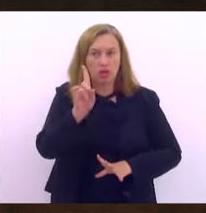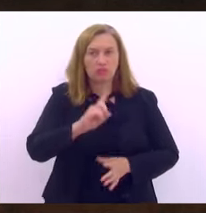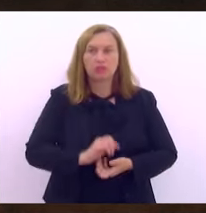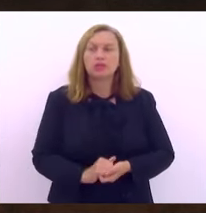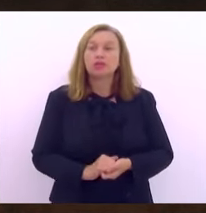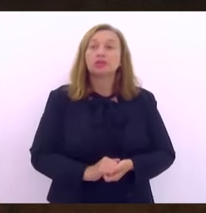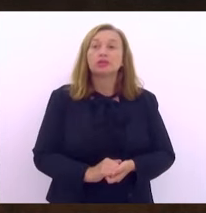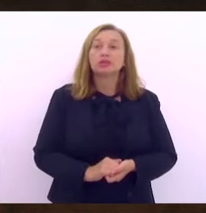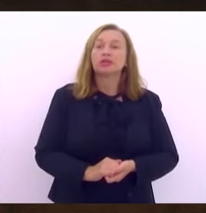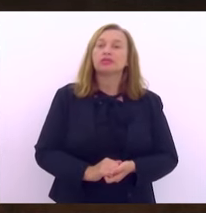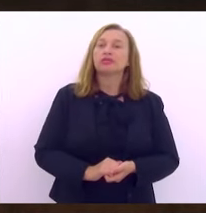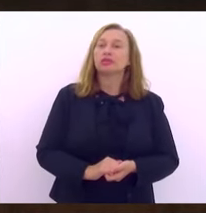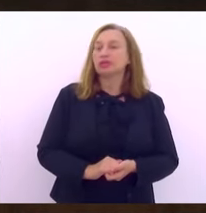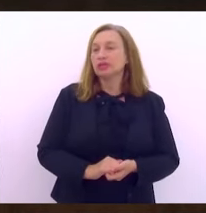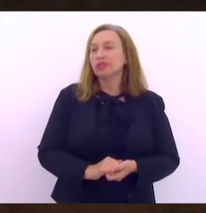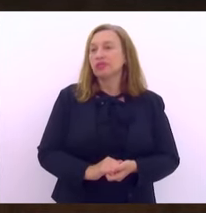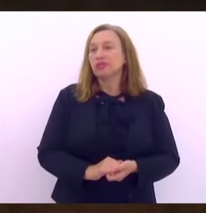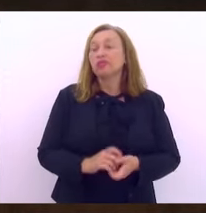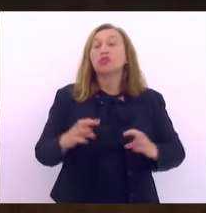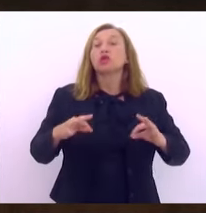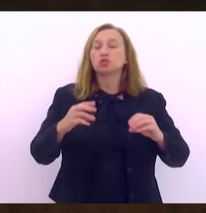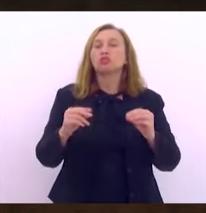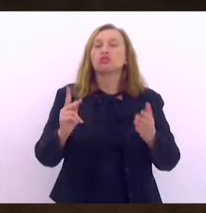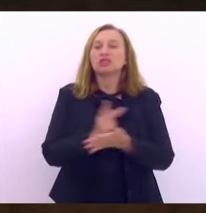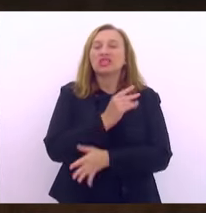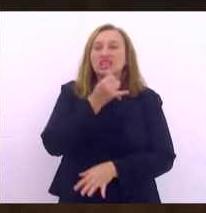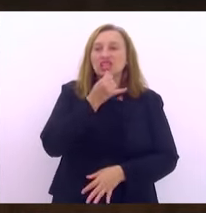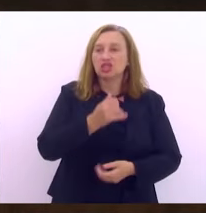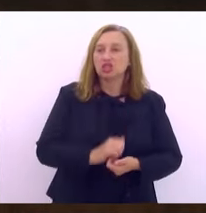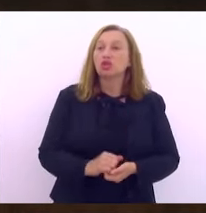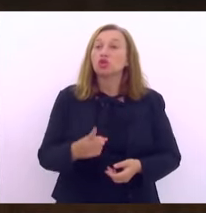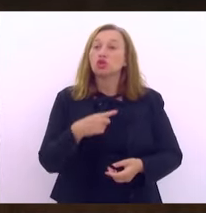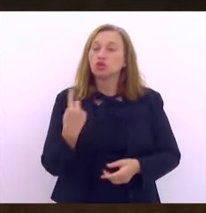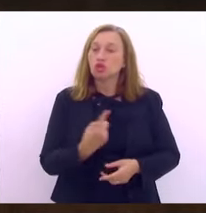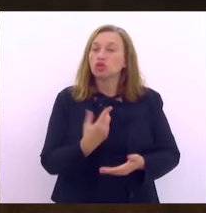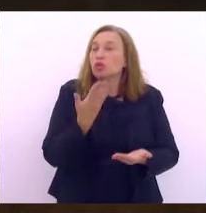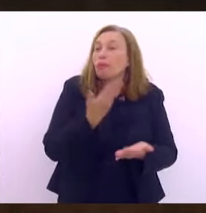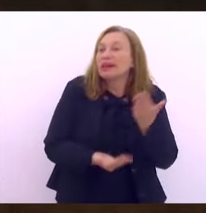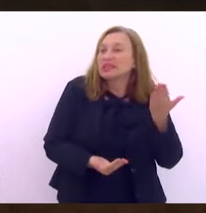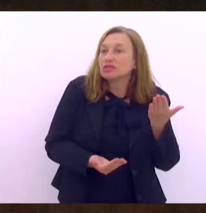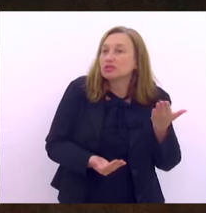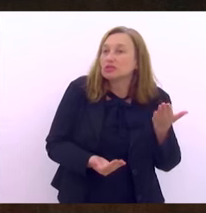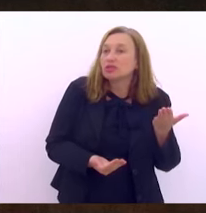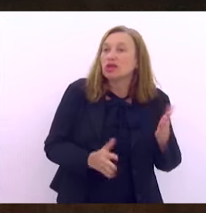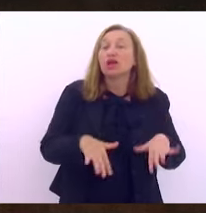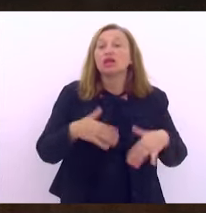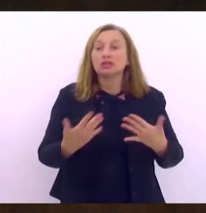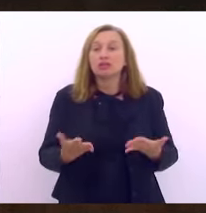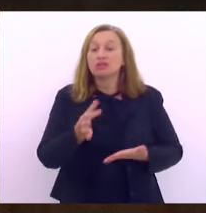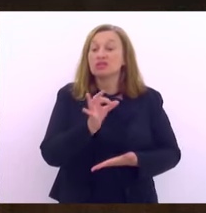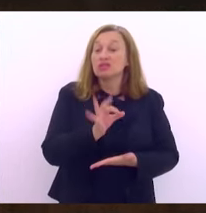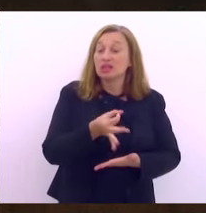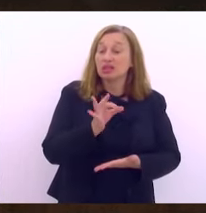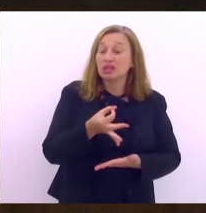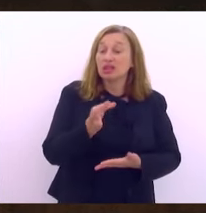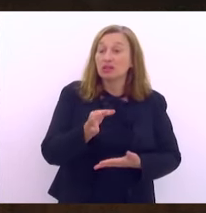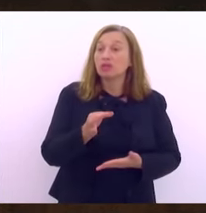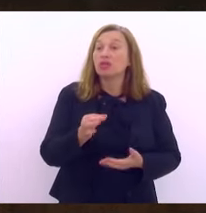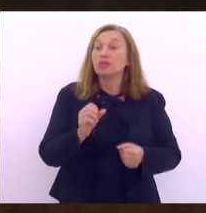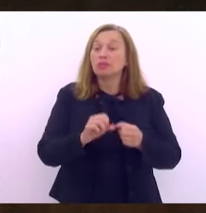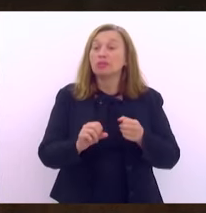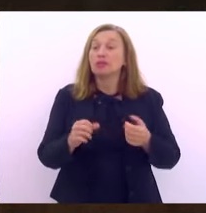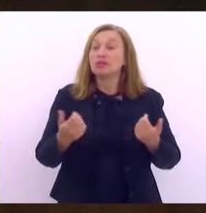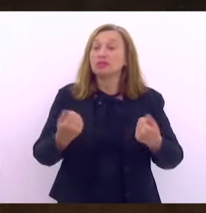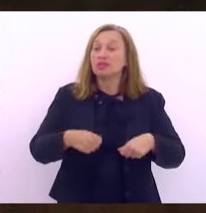É inadmissível tudo que está acontecendo. Nós estamos perdendo. Então, automaticamente, o que tem que se fazer? Está